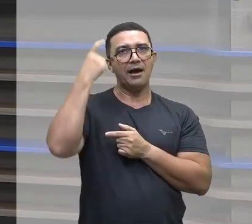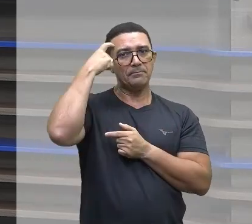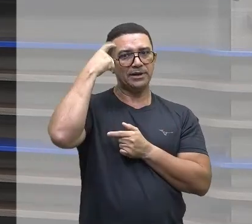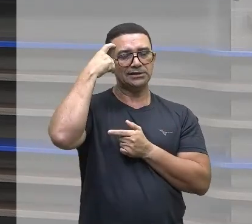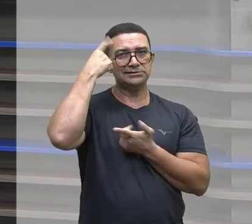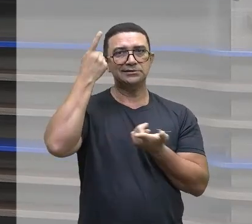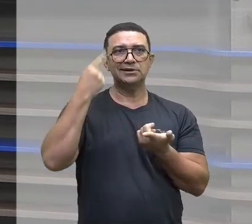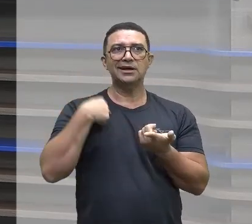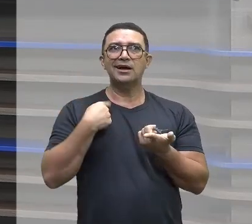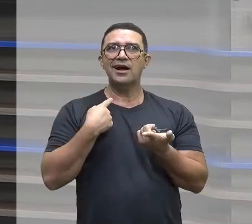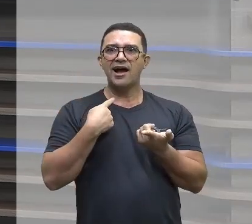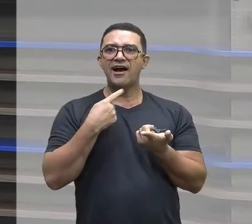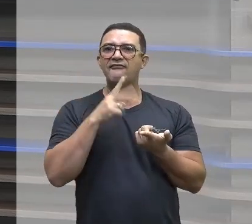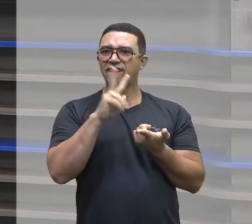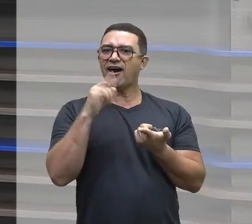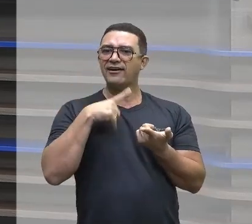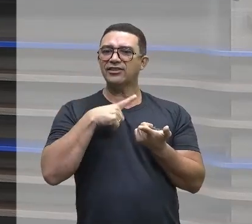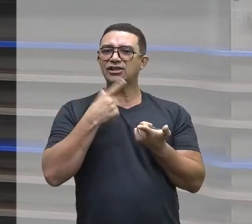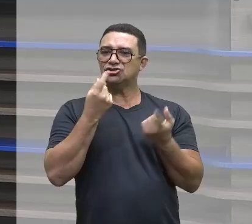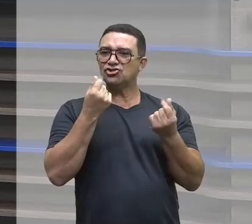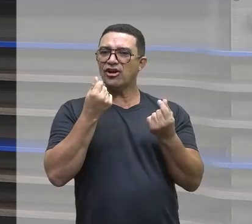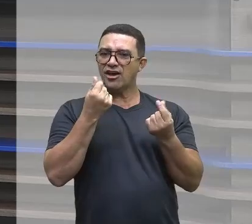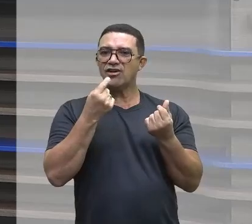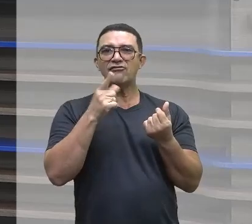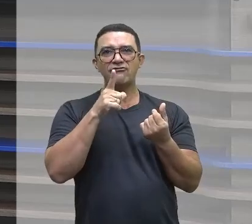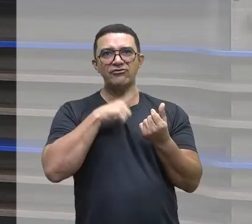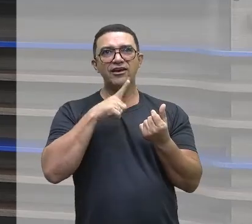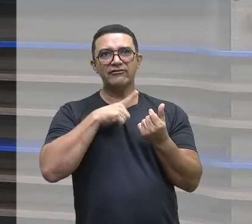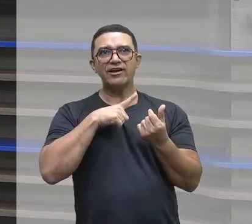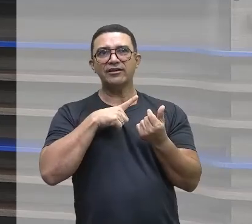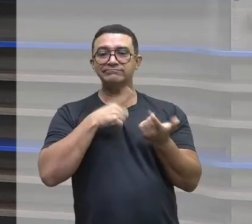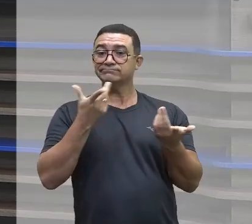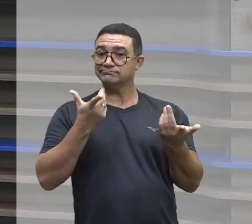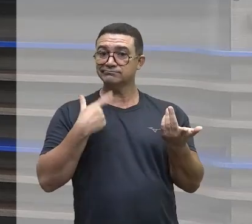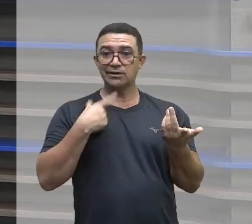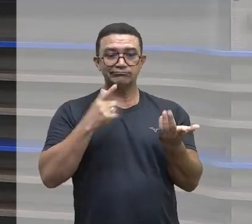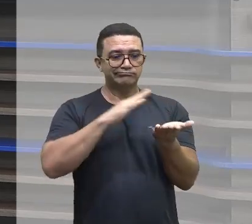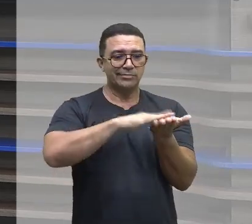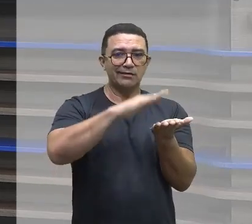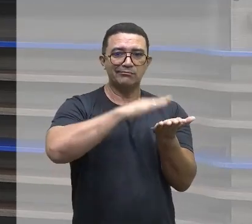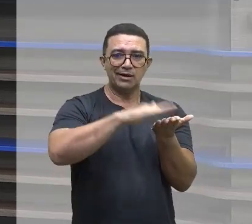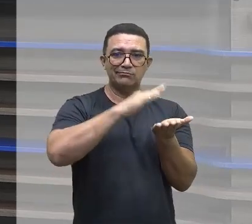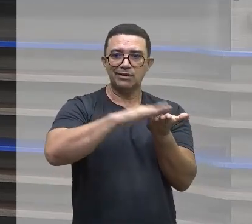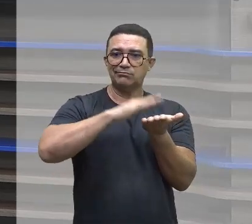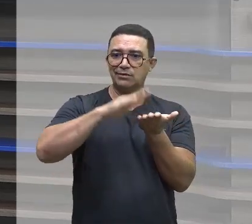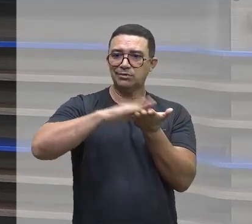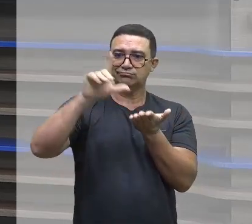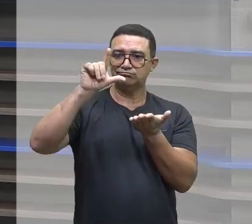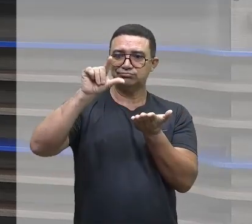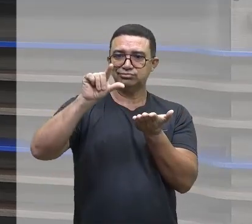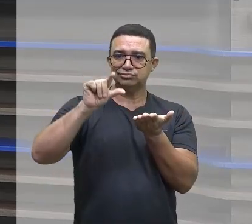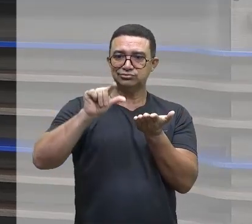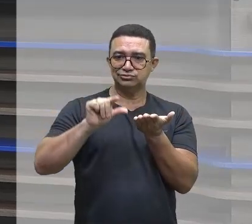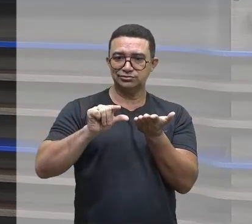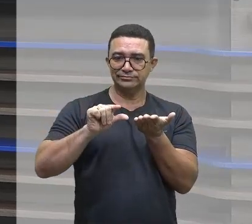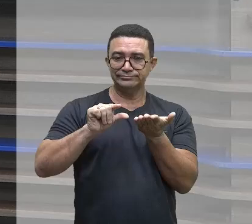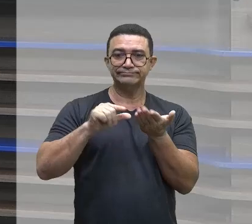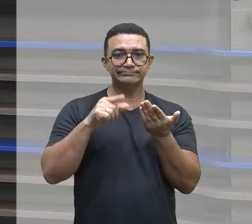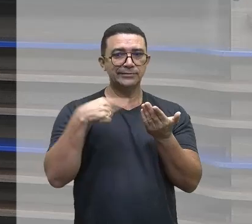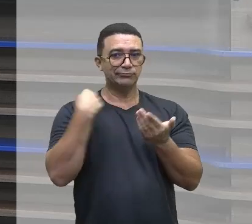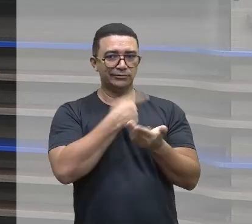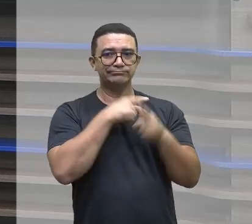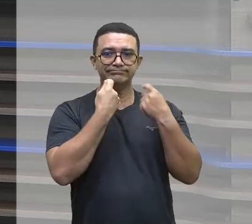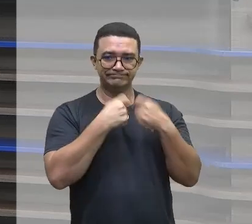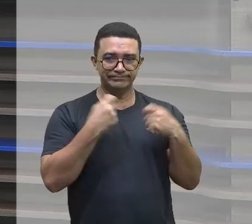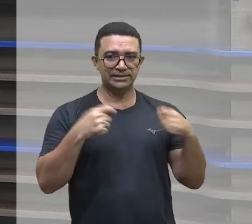ficar sobrando dinheiro, mas não, aquele dinheiro ali, ele foi gasto por uma despesa que você não anotou. Então, a gente